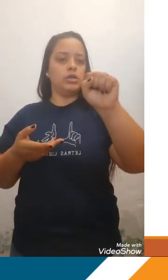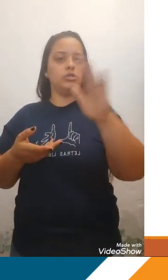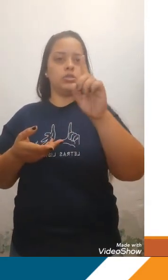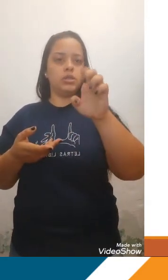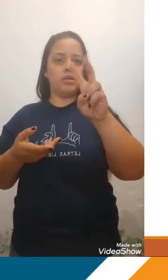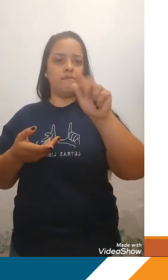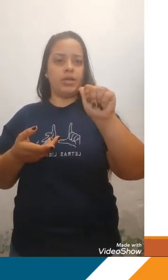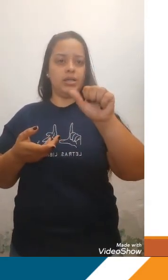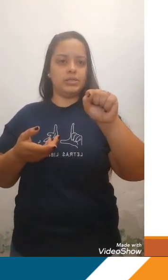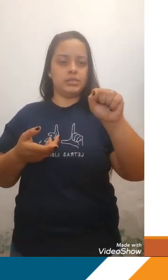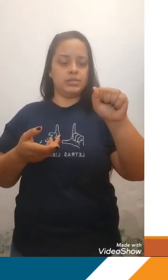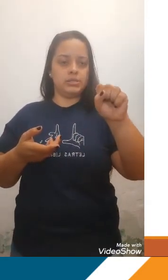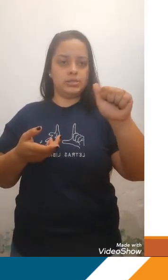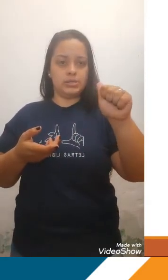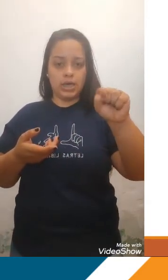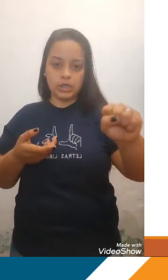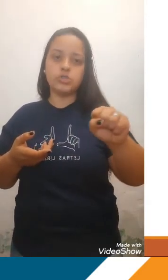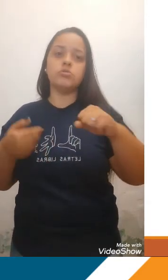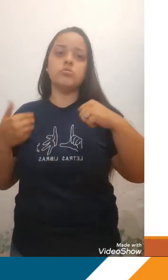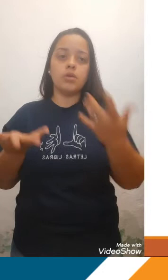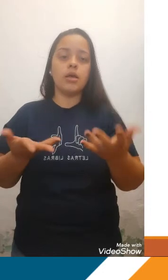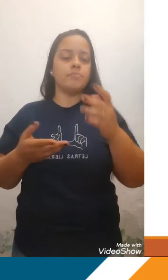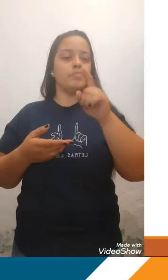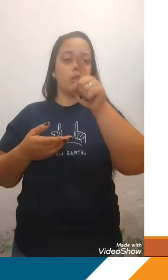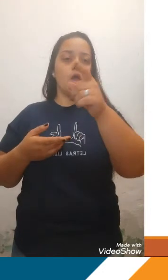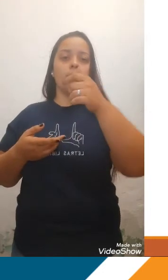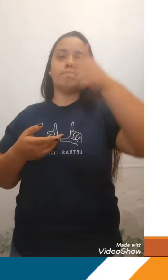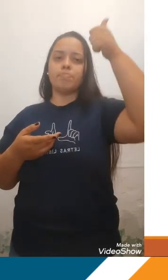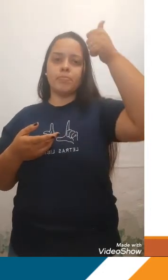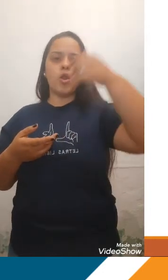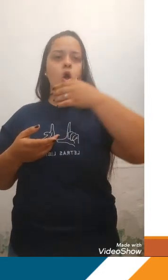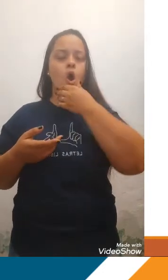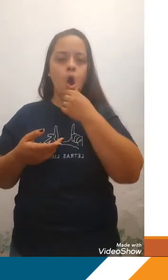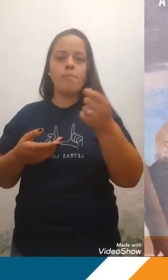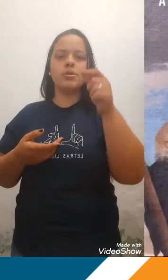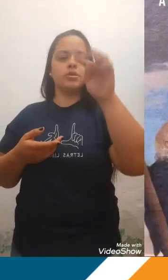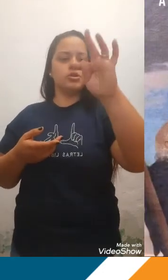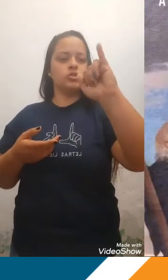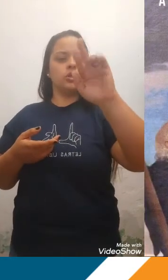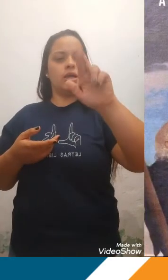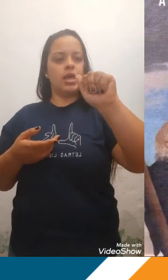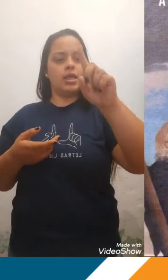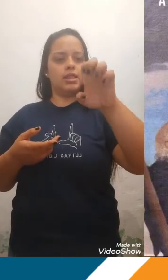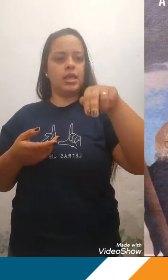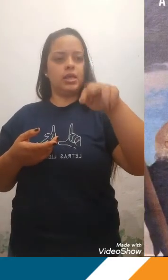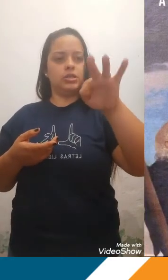restrita somente a uma pessoa, Joaquim José da Silva Xavier, o Tiradentes.